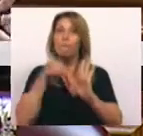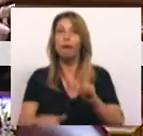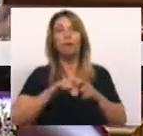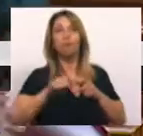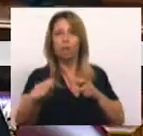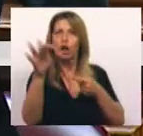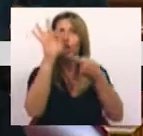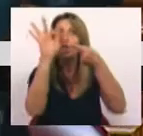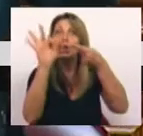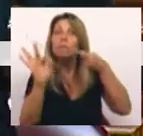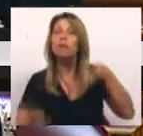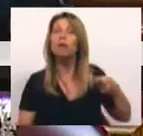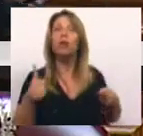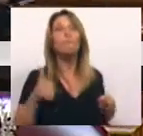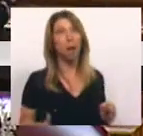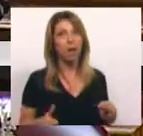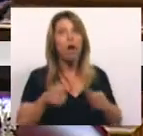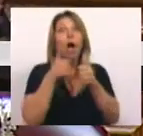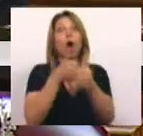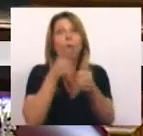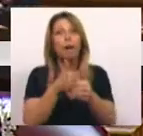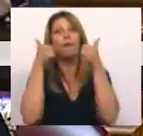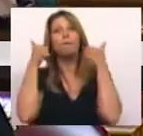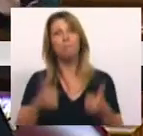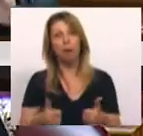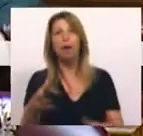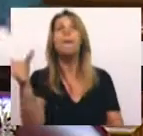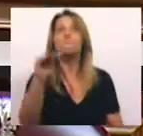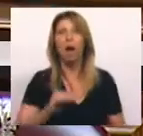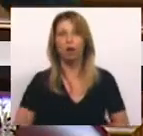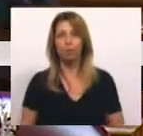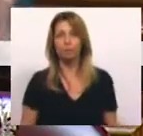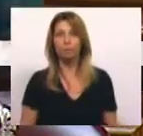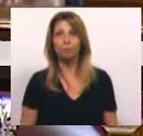bem específicas e muito bem acompanhadas. Mas